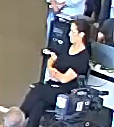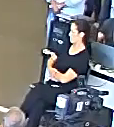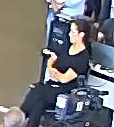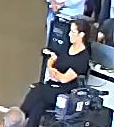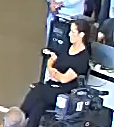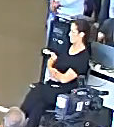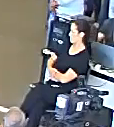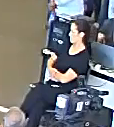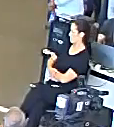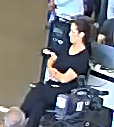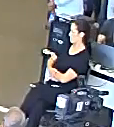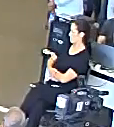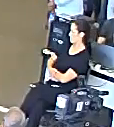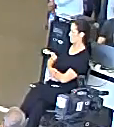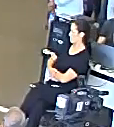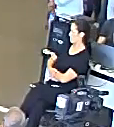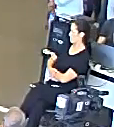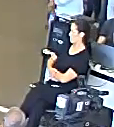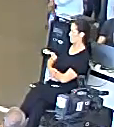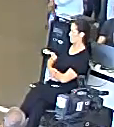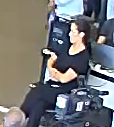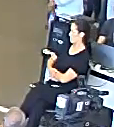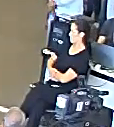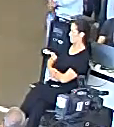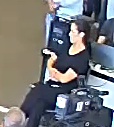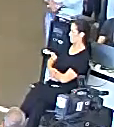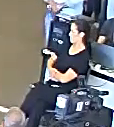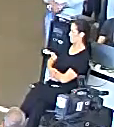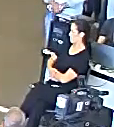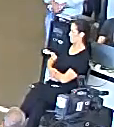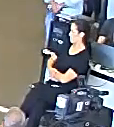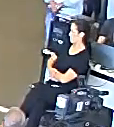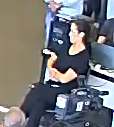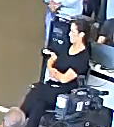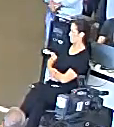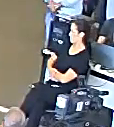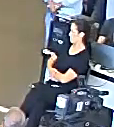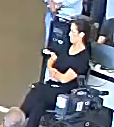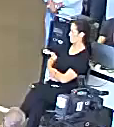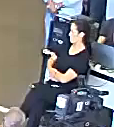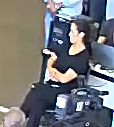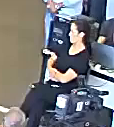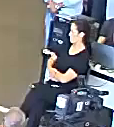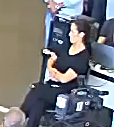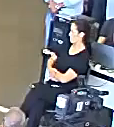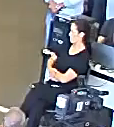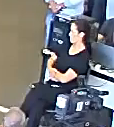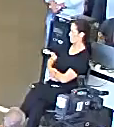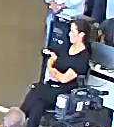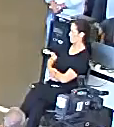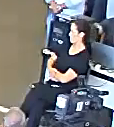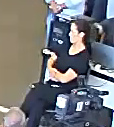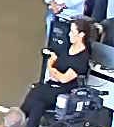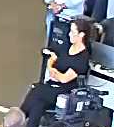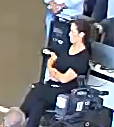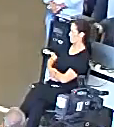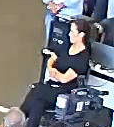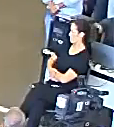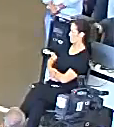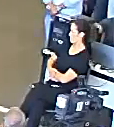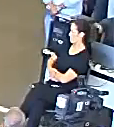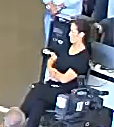Ô eu gostaria que as pessoas que não tivessem a deficiência sentassem